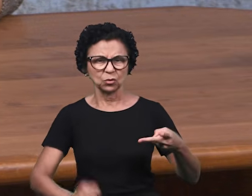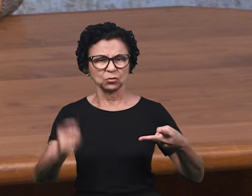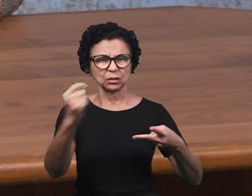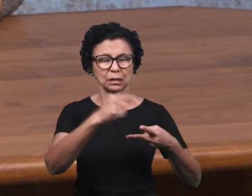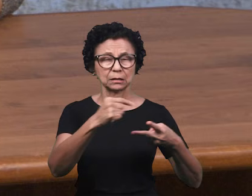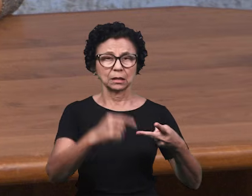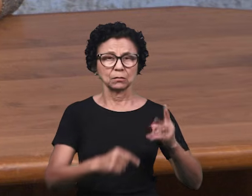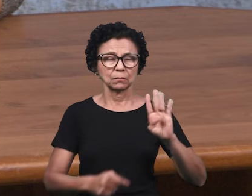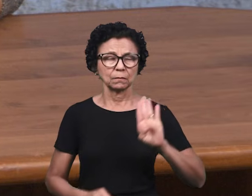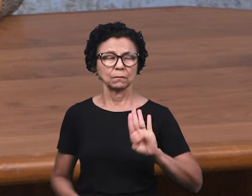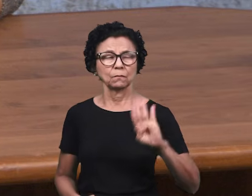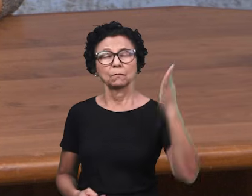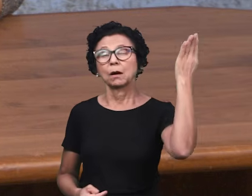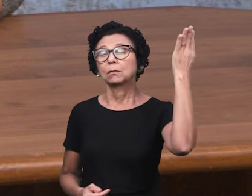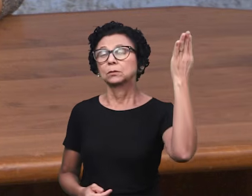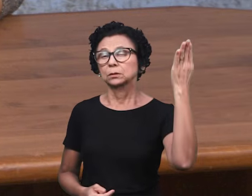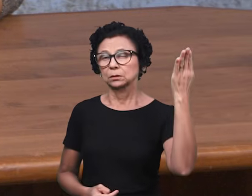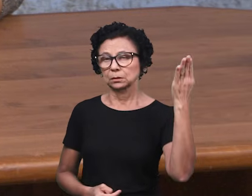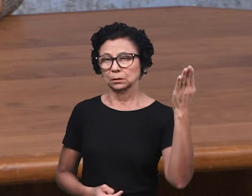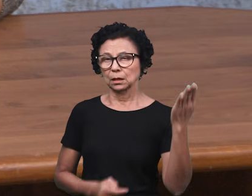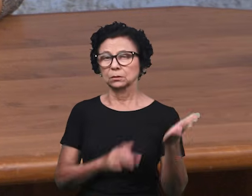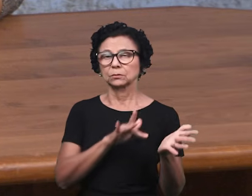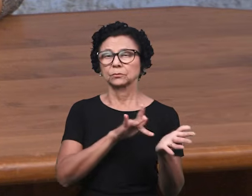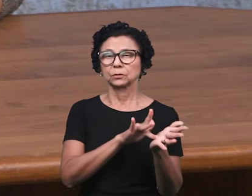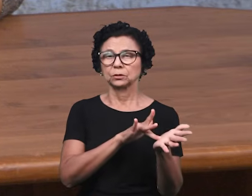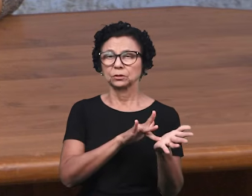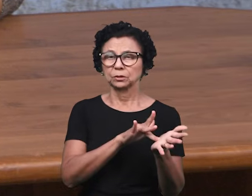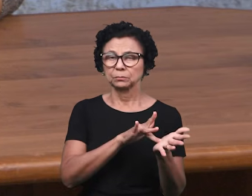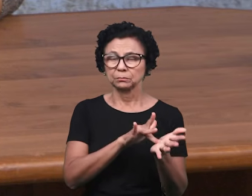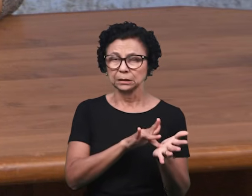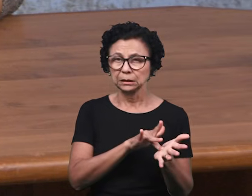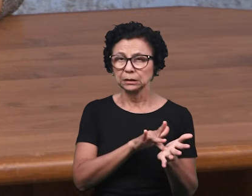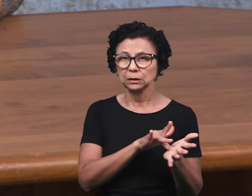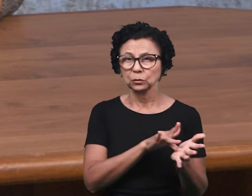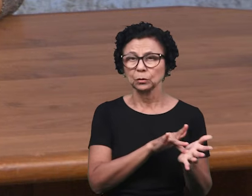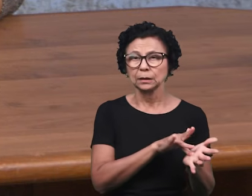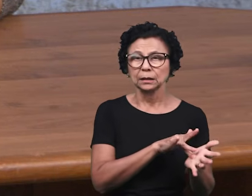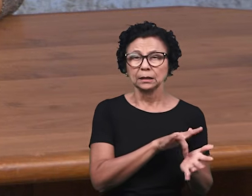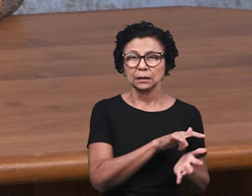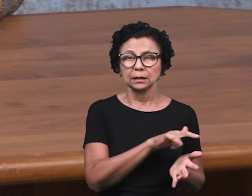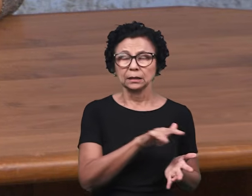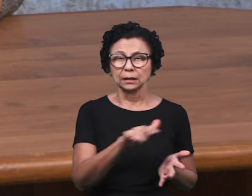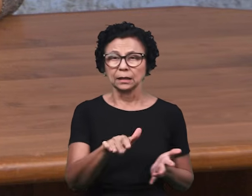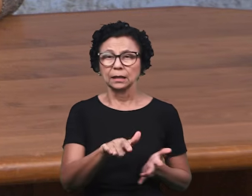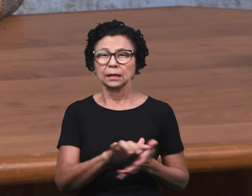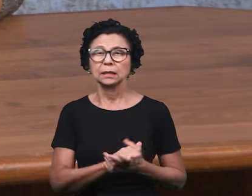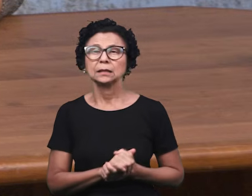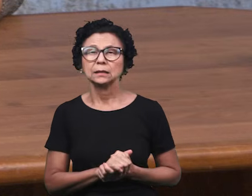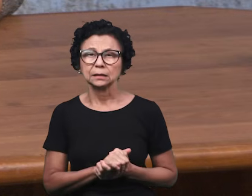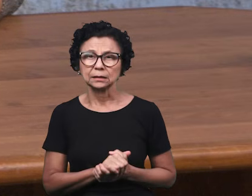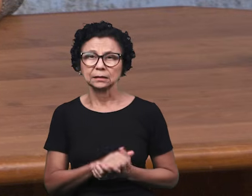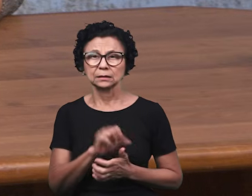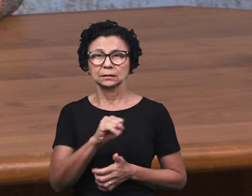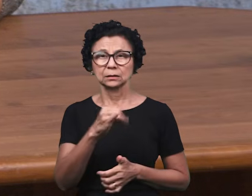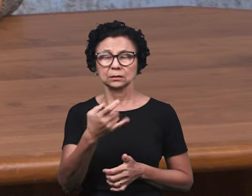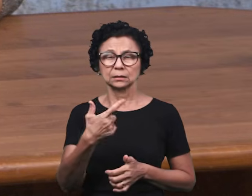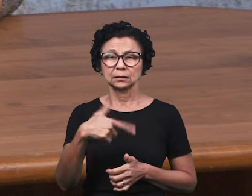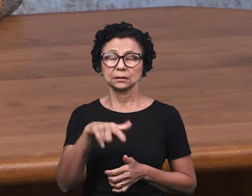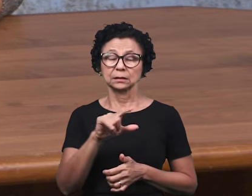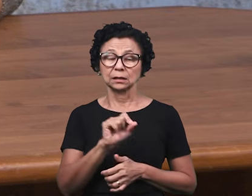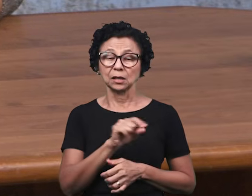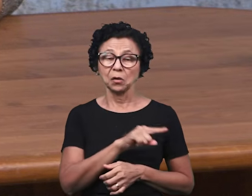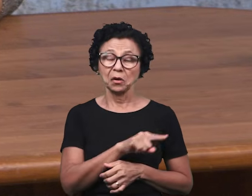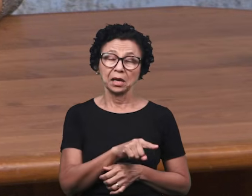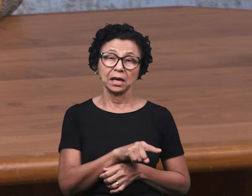de falsidade. E curam a ferida da filha do meu povo levianamente,